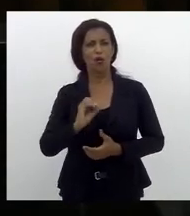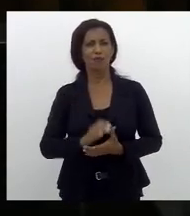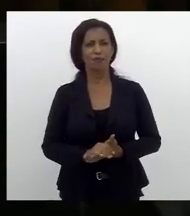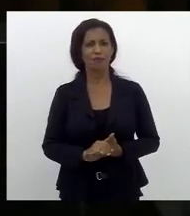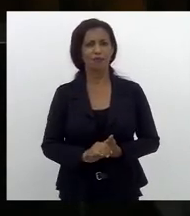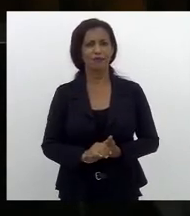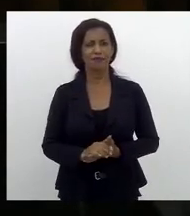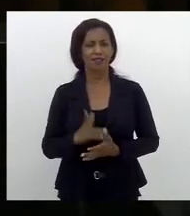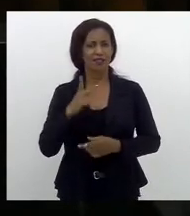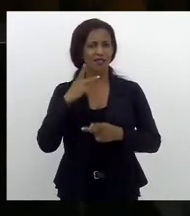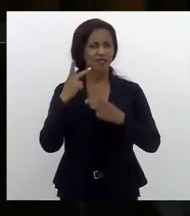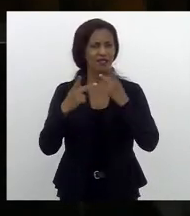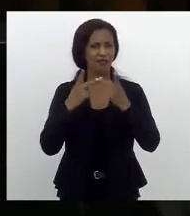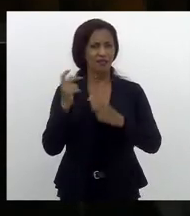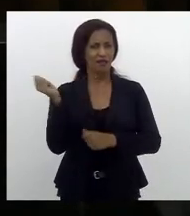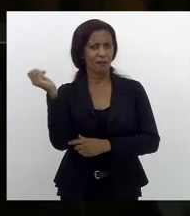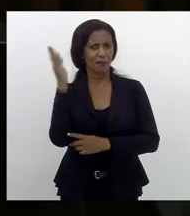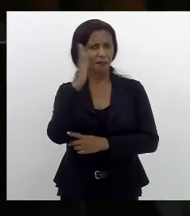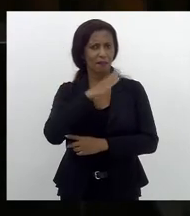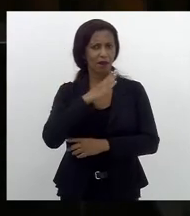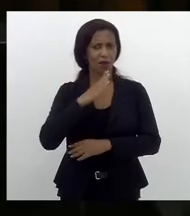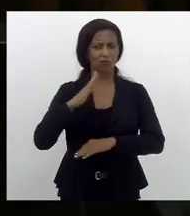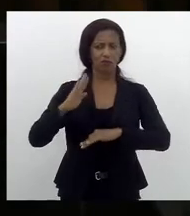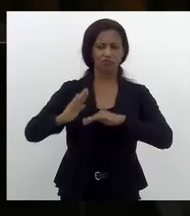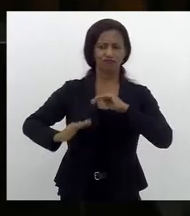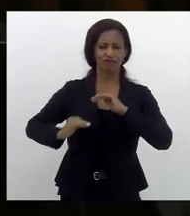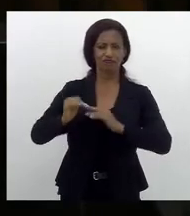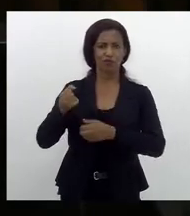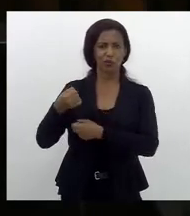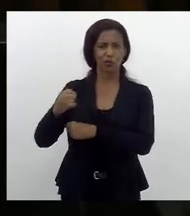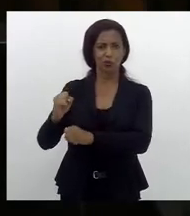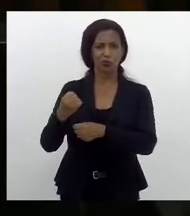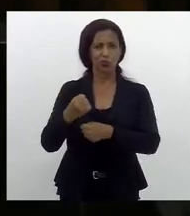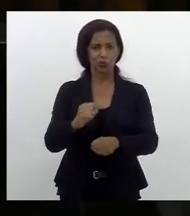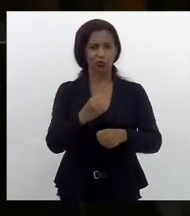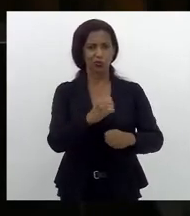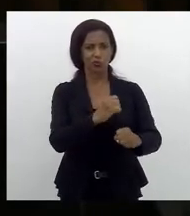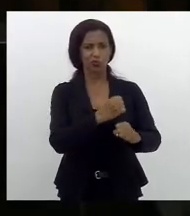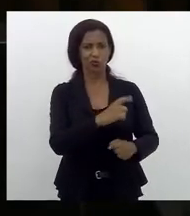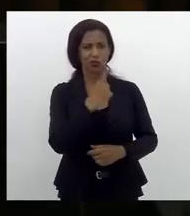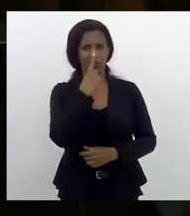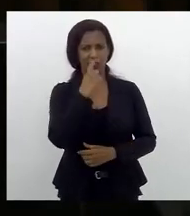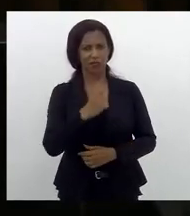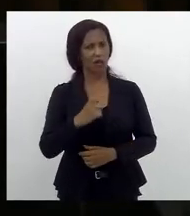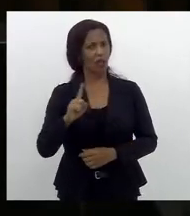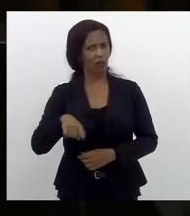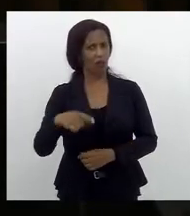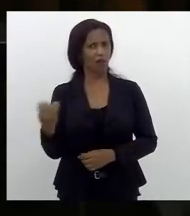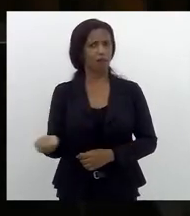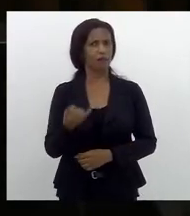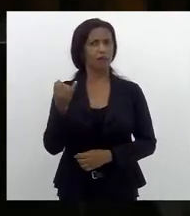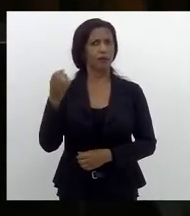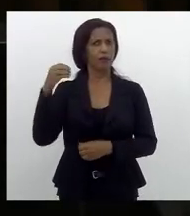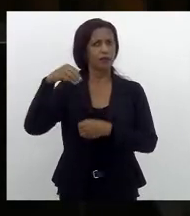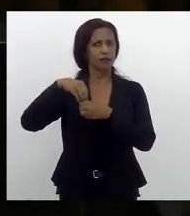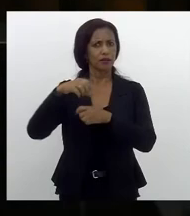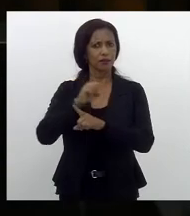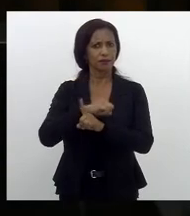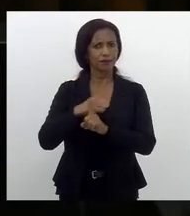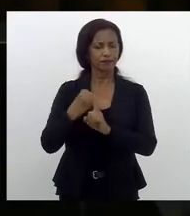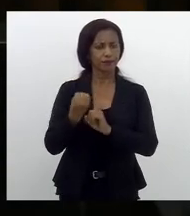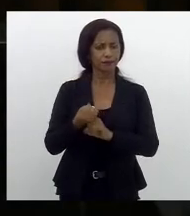que fale mal, né, da profissão do gari. Pois assim, profissão de suma importância dentro de uma